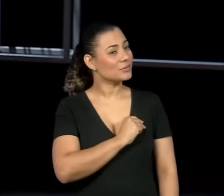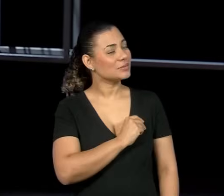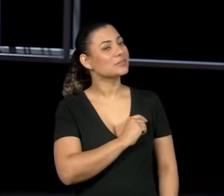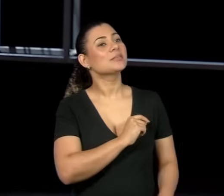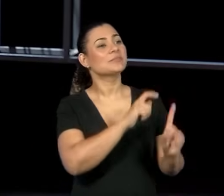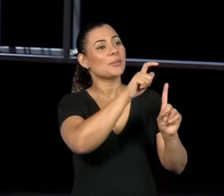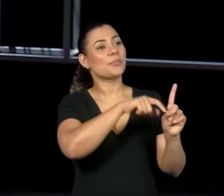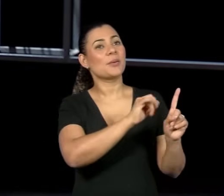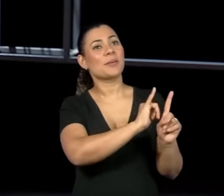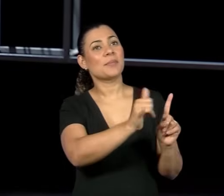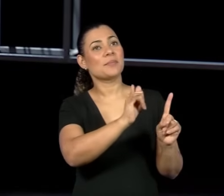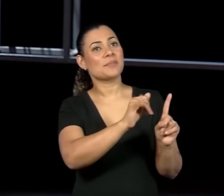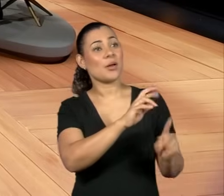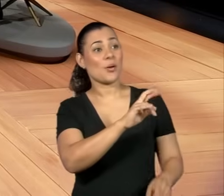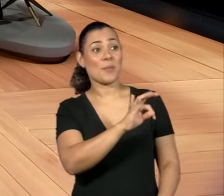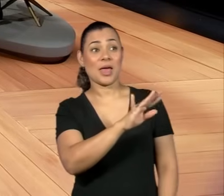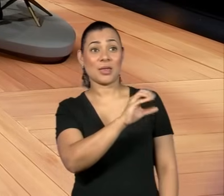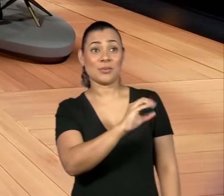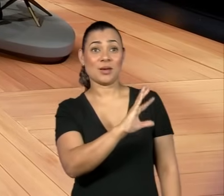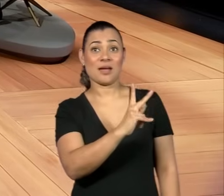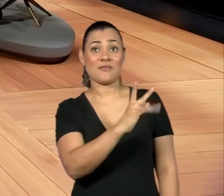então, de Roberto de Carvalho.